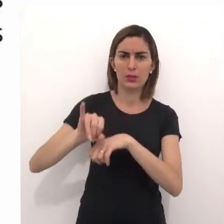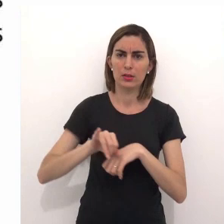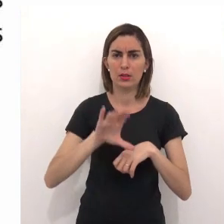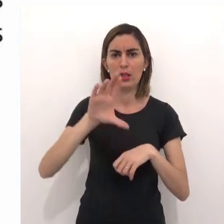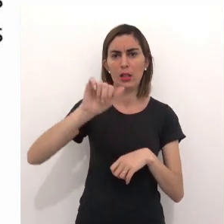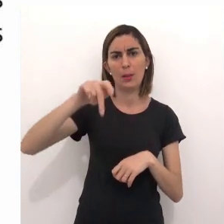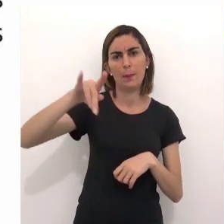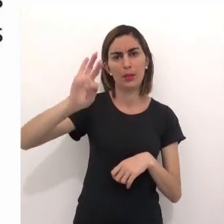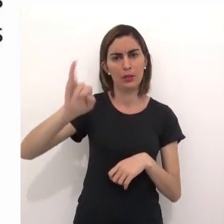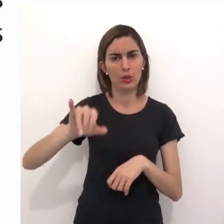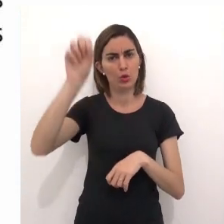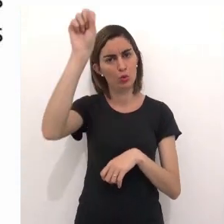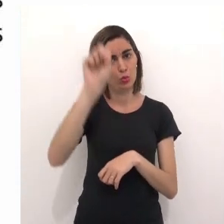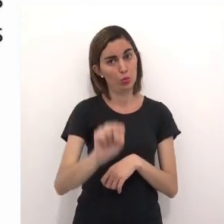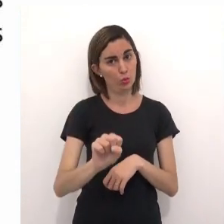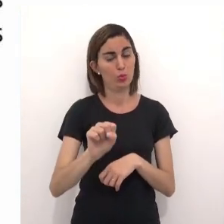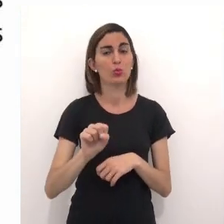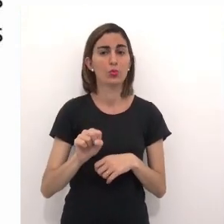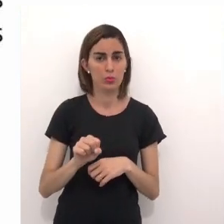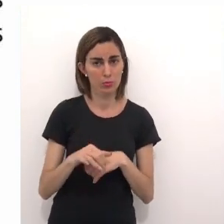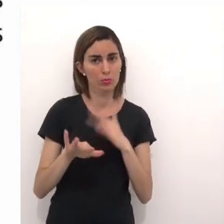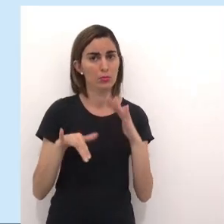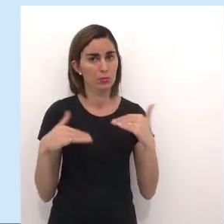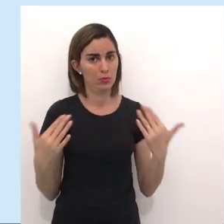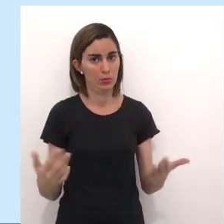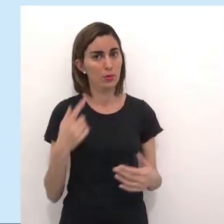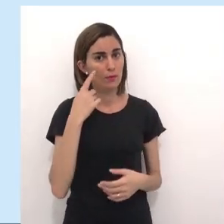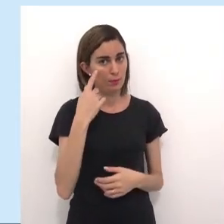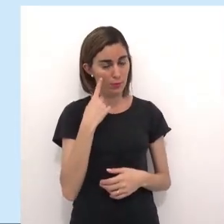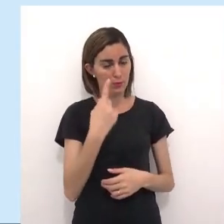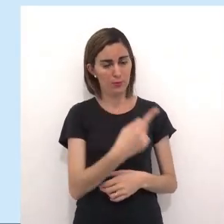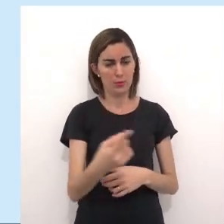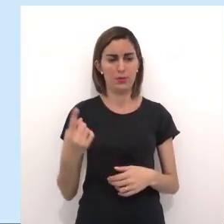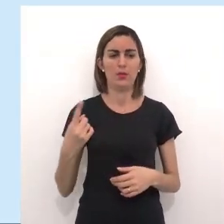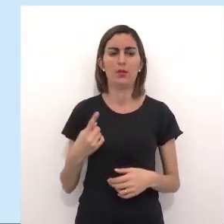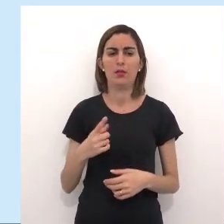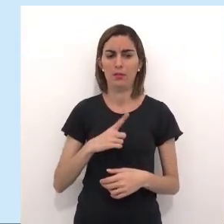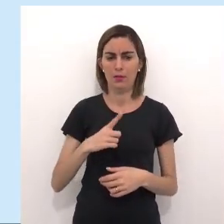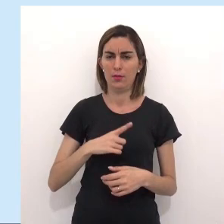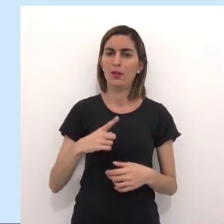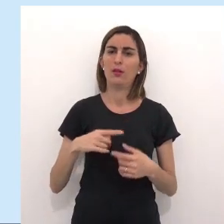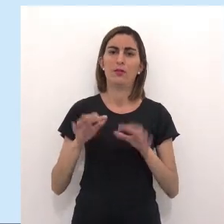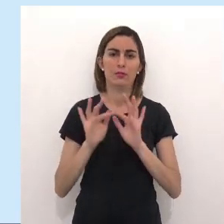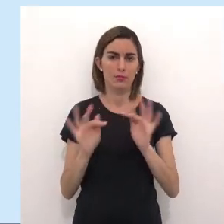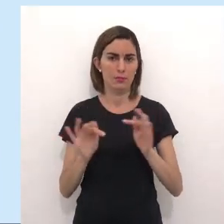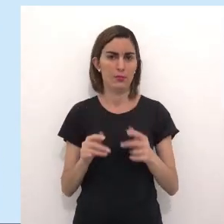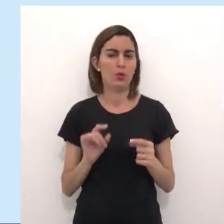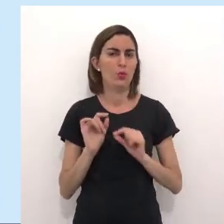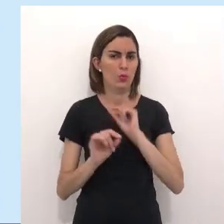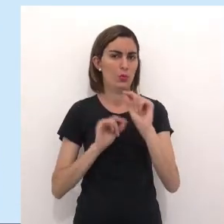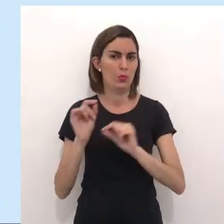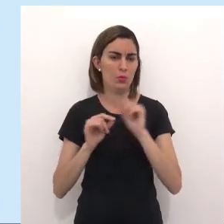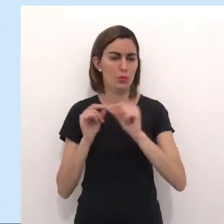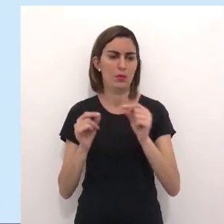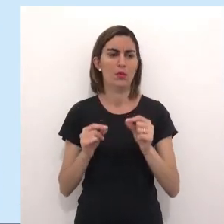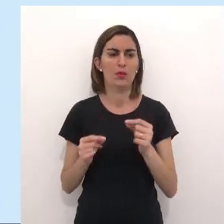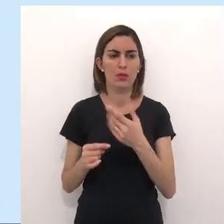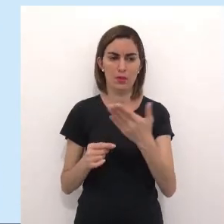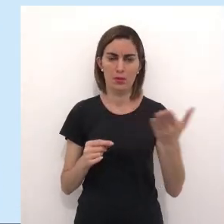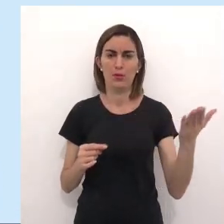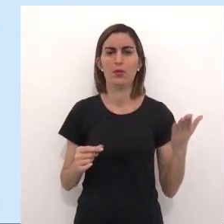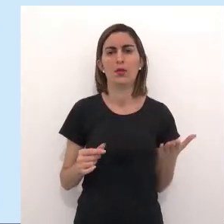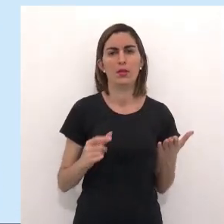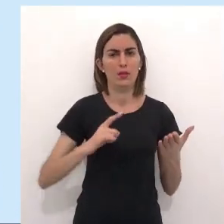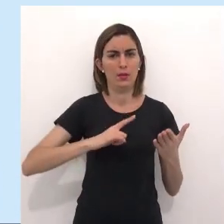capitanias do sul. Então, aí vocês tiveram simplesmente a